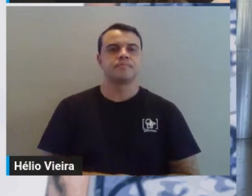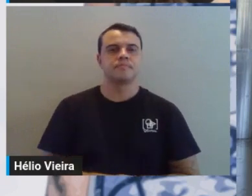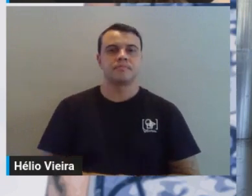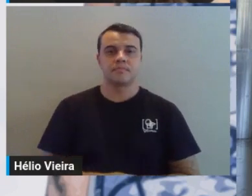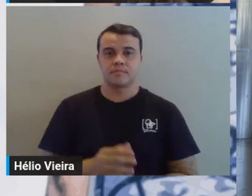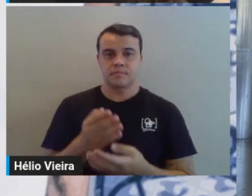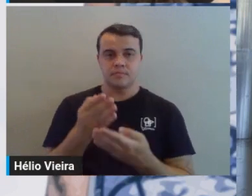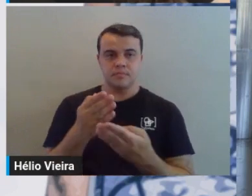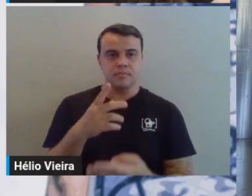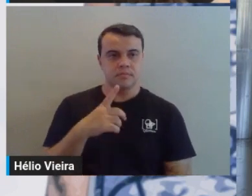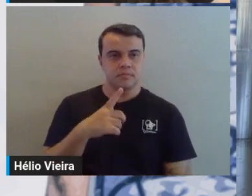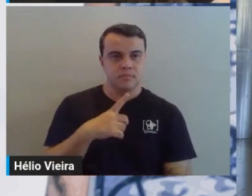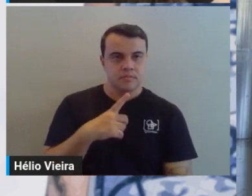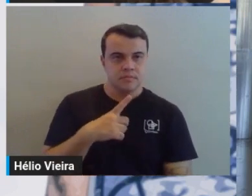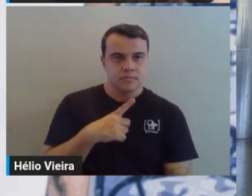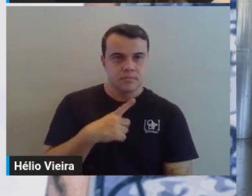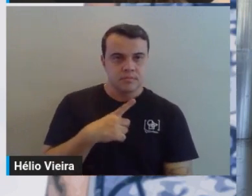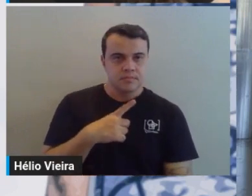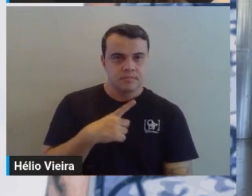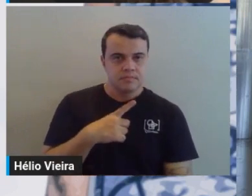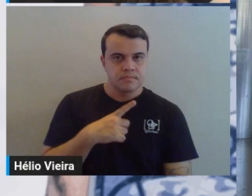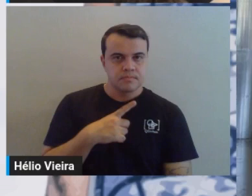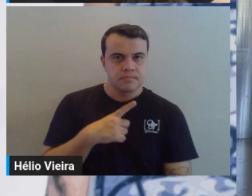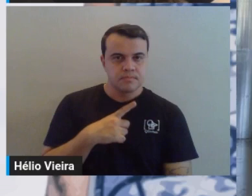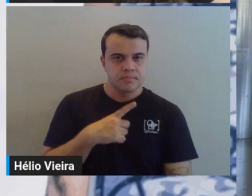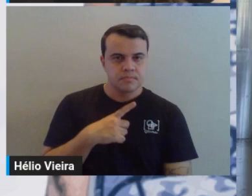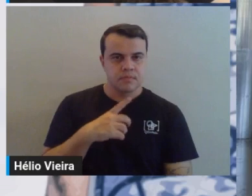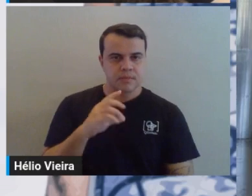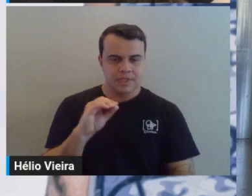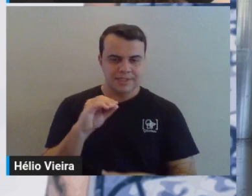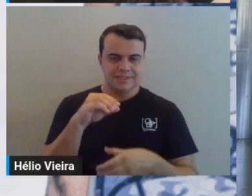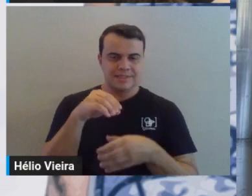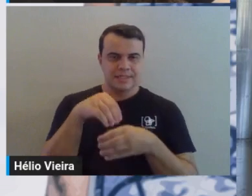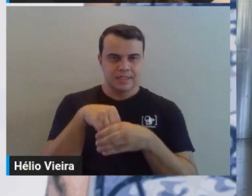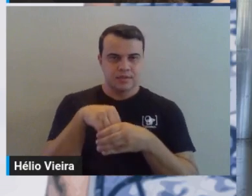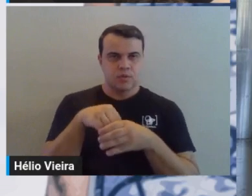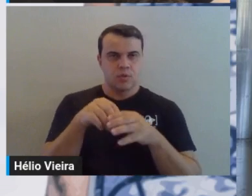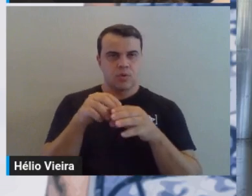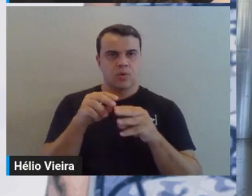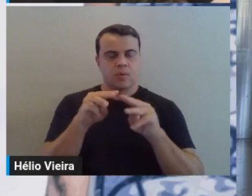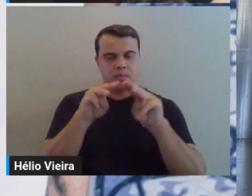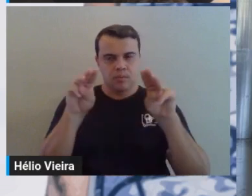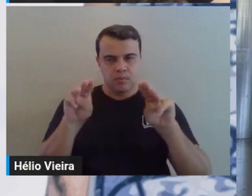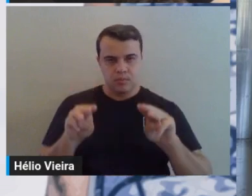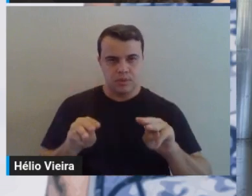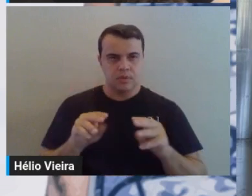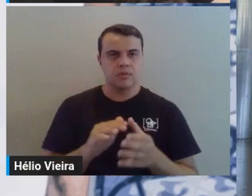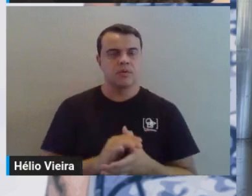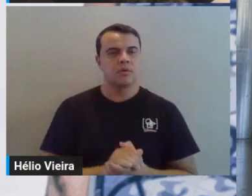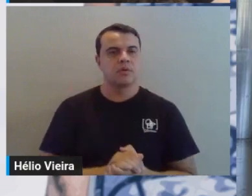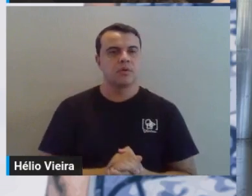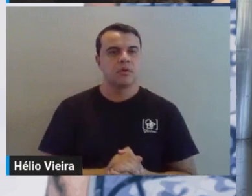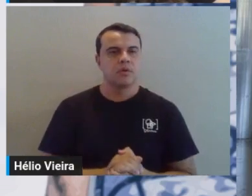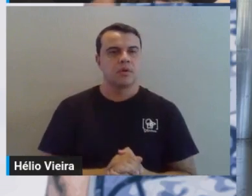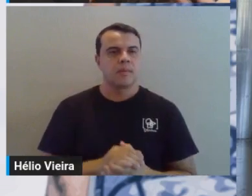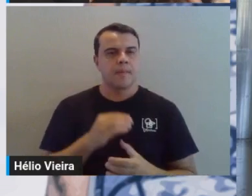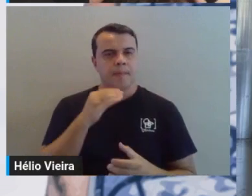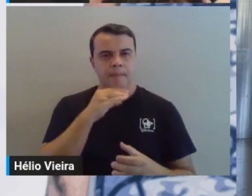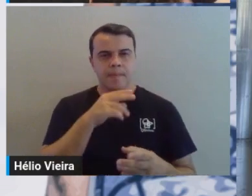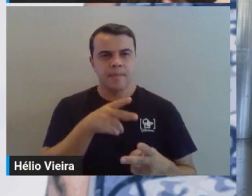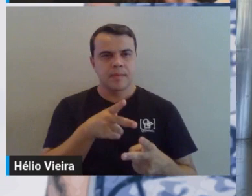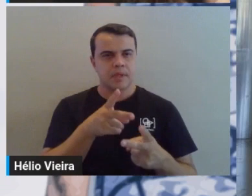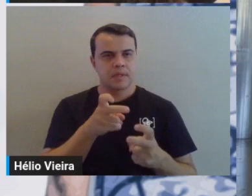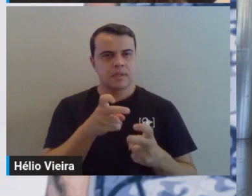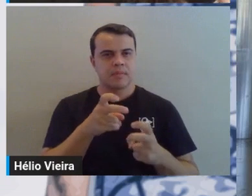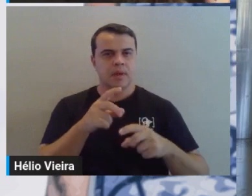Aqui a gente tem uma imagem de dentro do museu. Então, aqui a gente consegue perceber